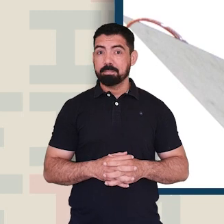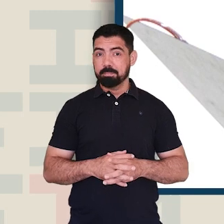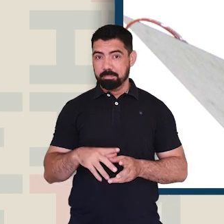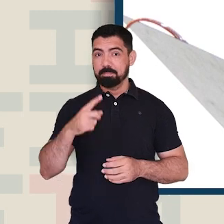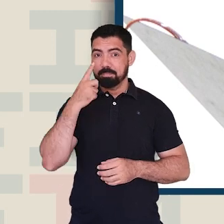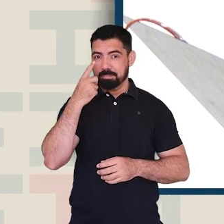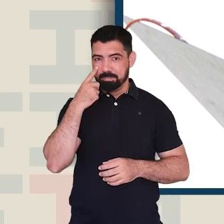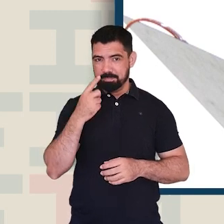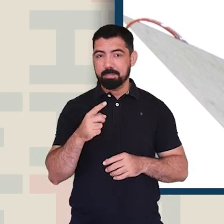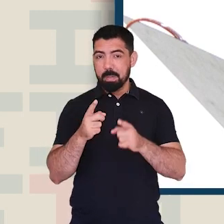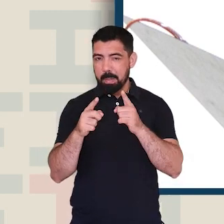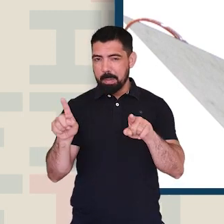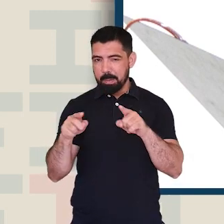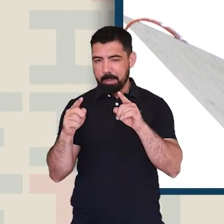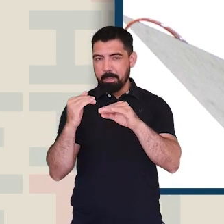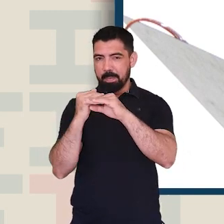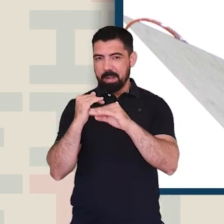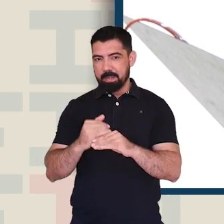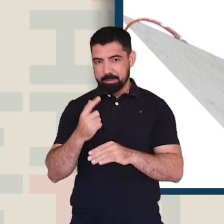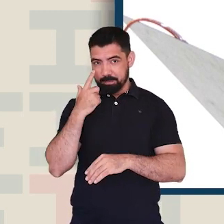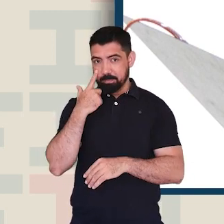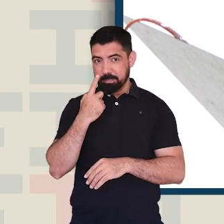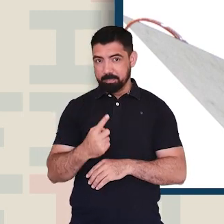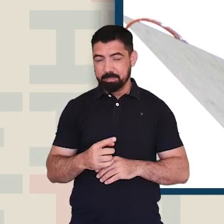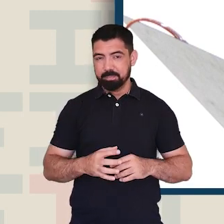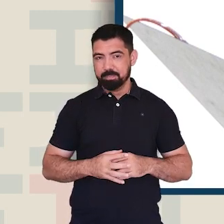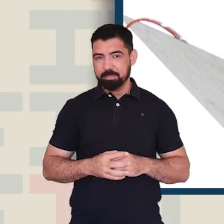Agora eu vou criar um padrãozinho melódico, tá?